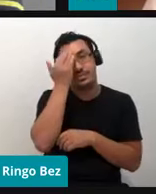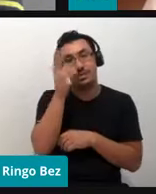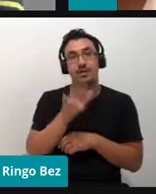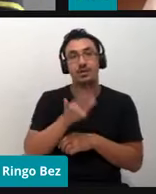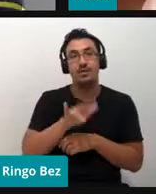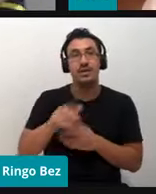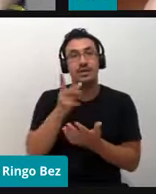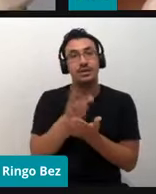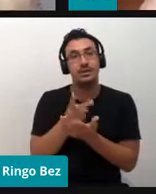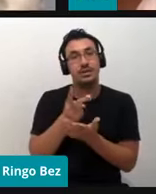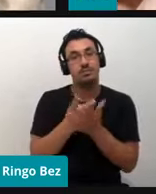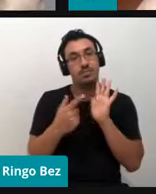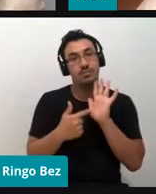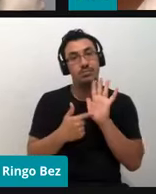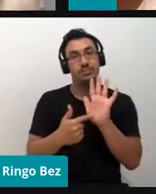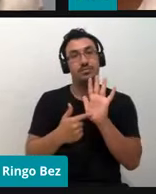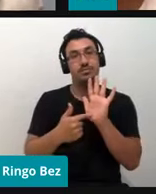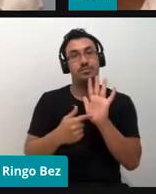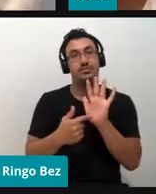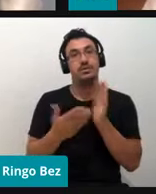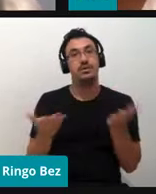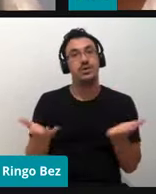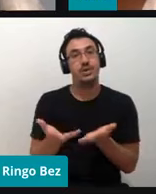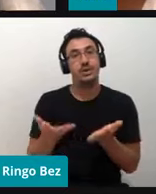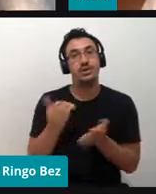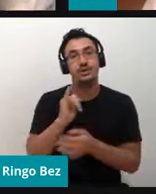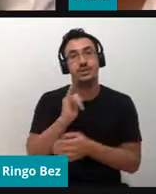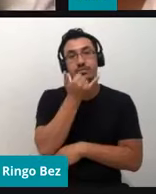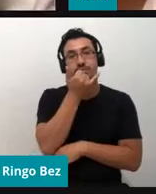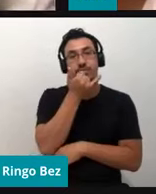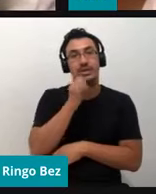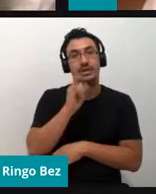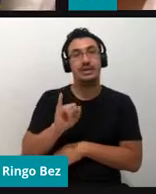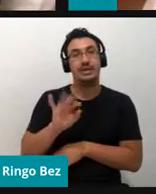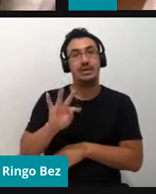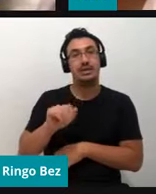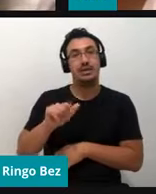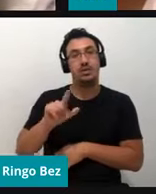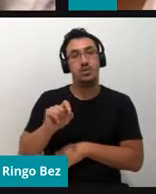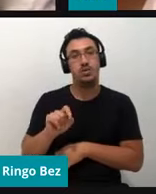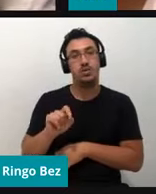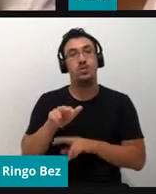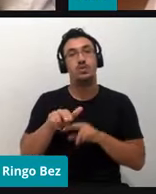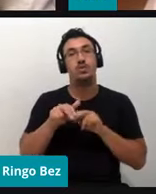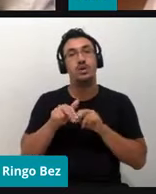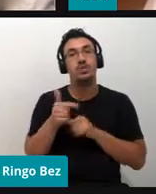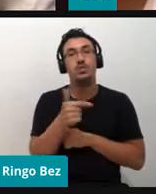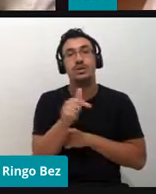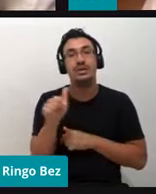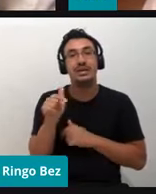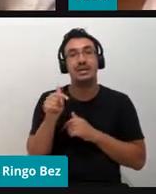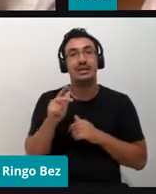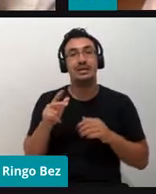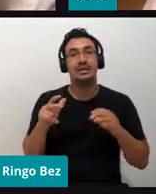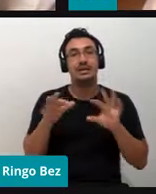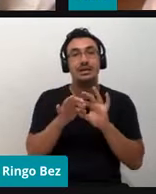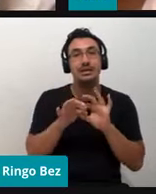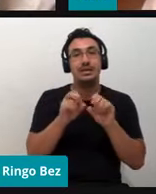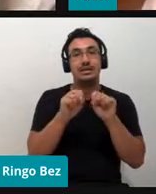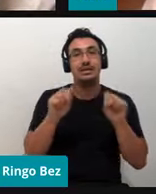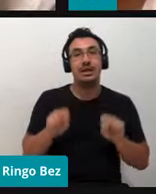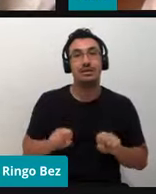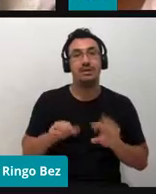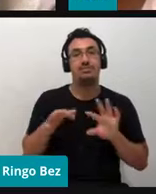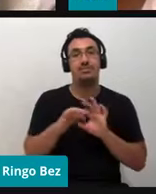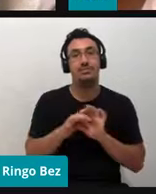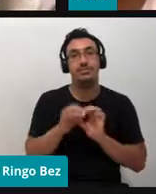mais expostas, justamente, como falou o Ítalo, né? Justamente por não terem sistemas integrados de abastecimento. Por